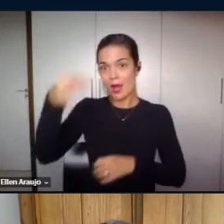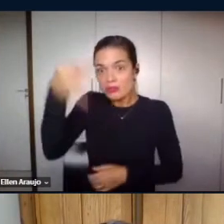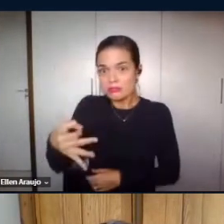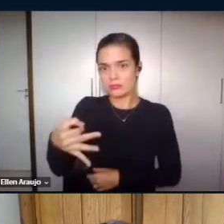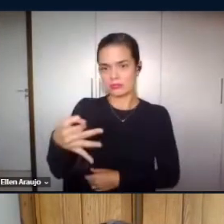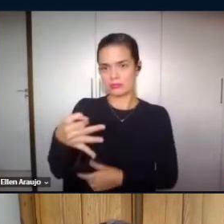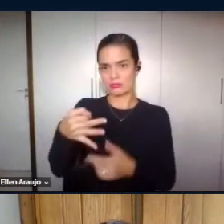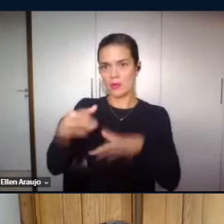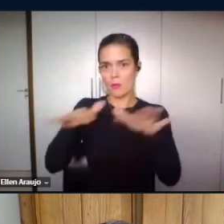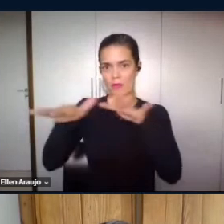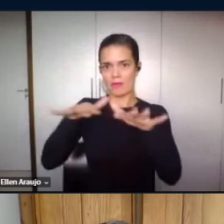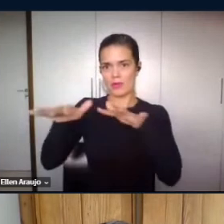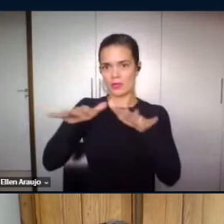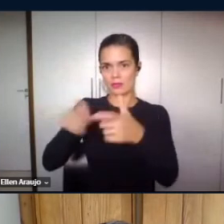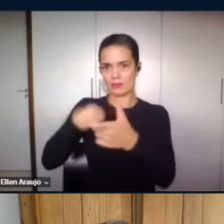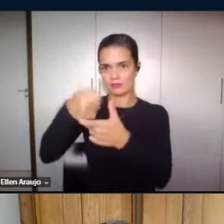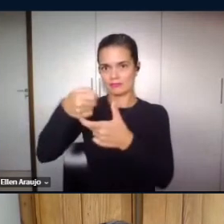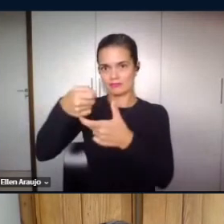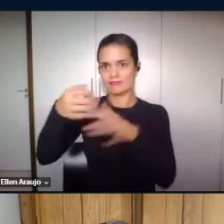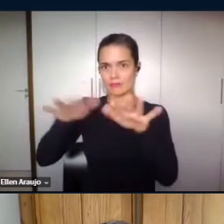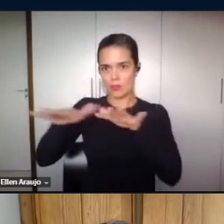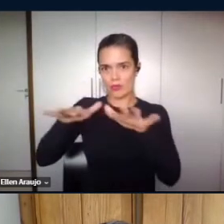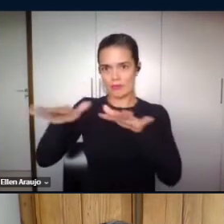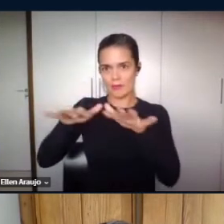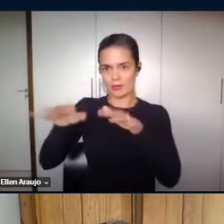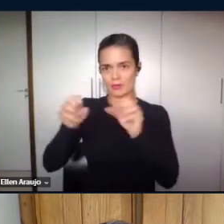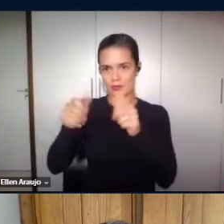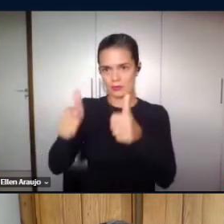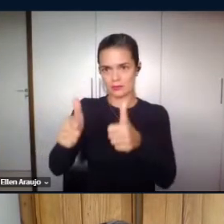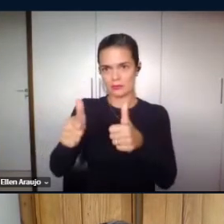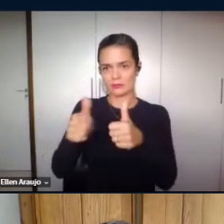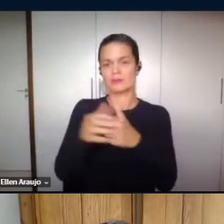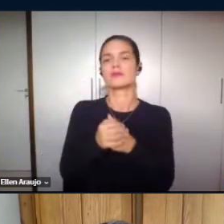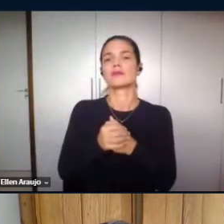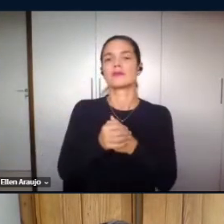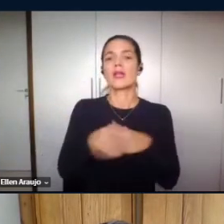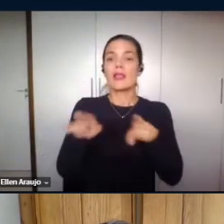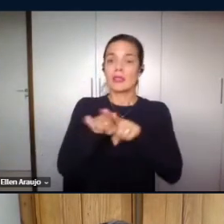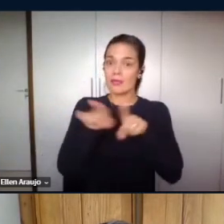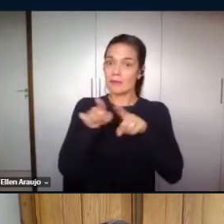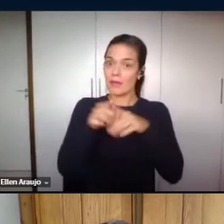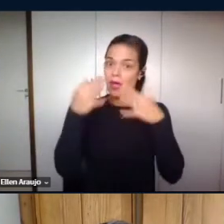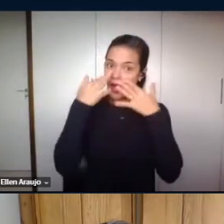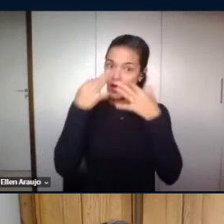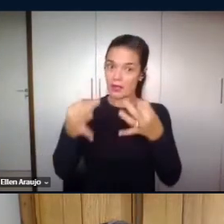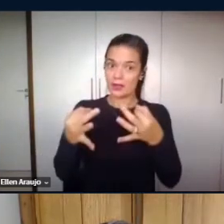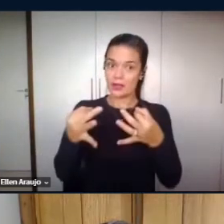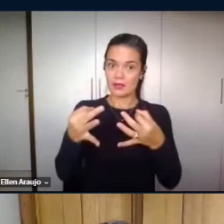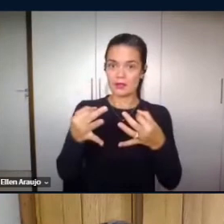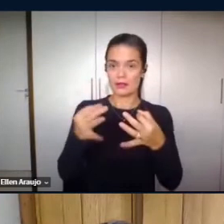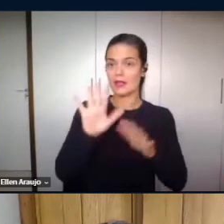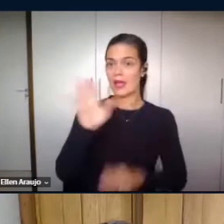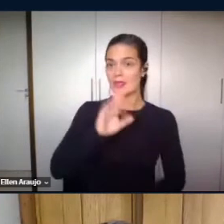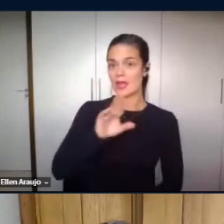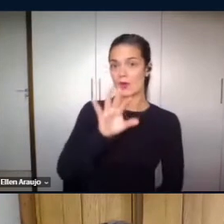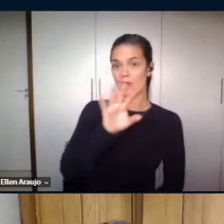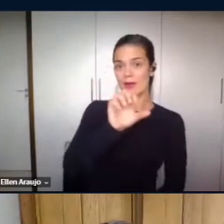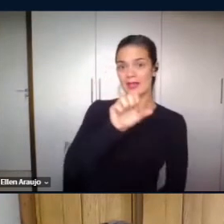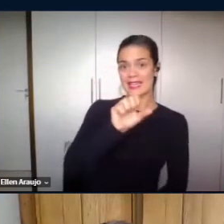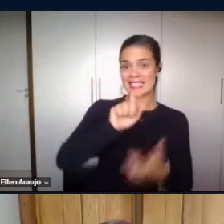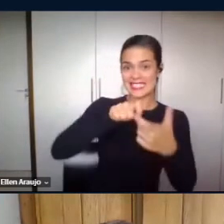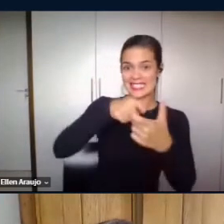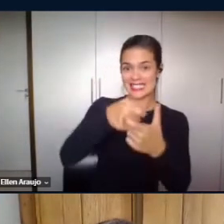em movimento. E eu também queria chamar a atenção que não é sinais termos, é